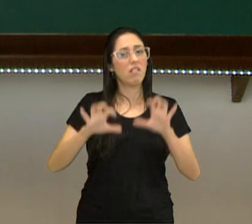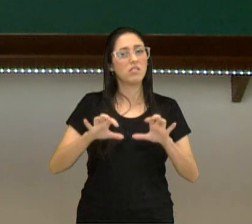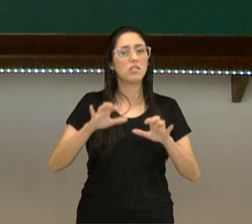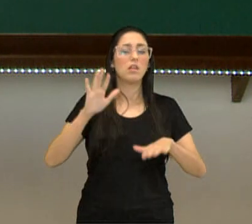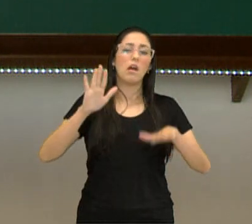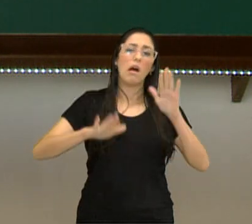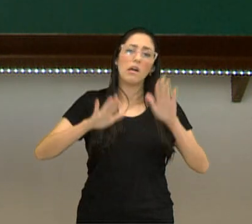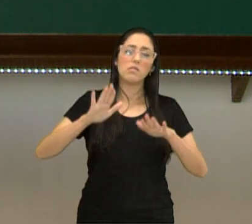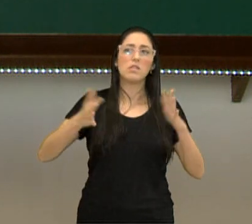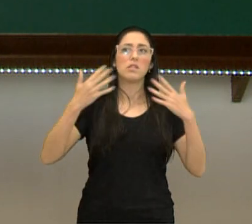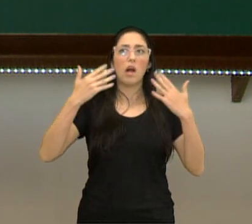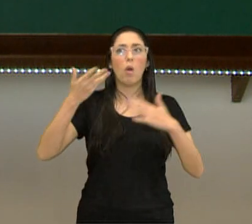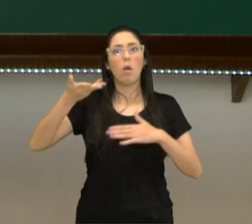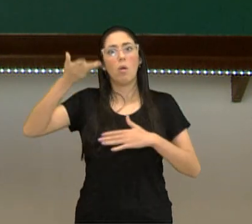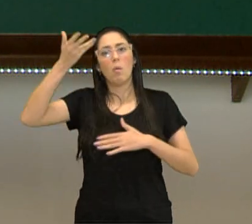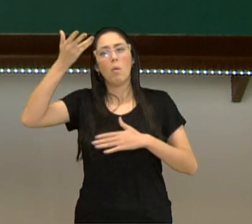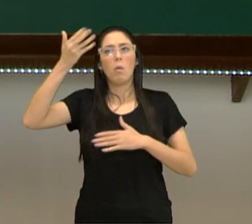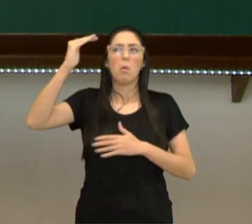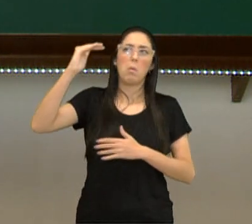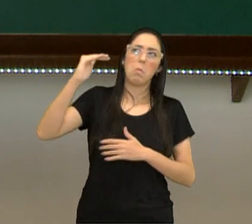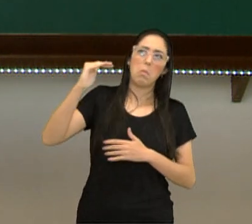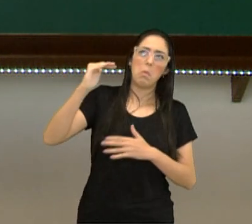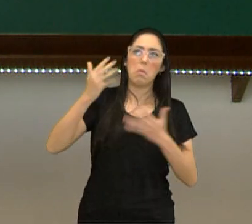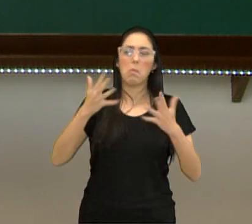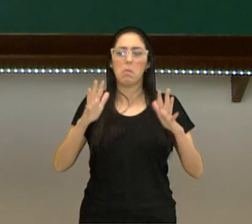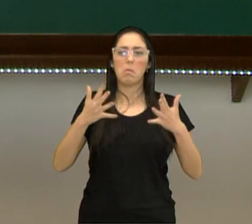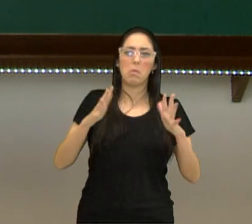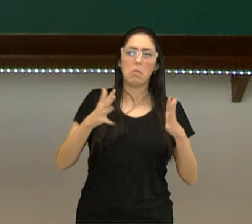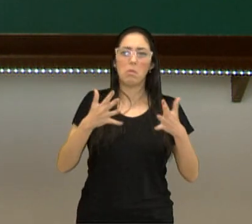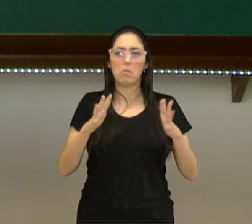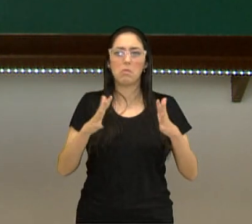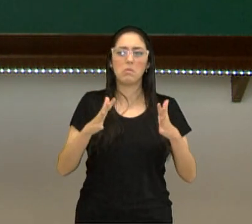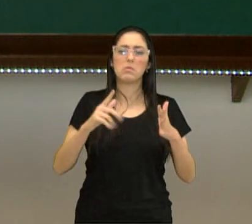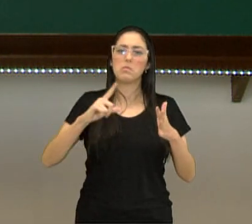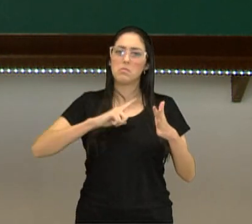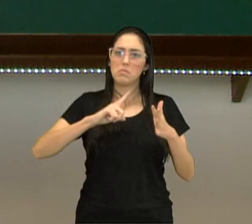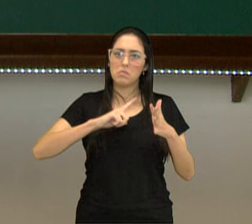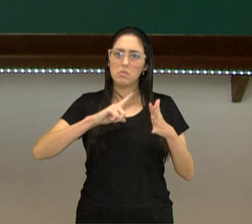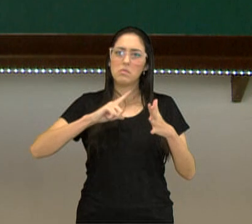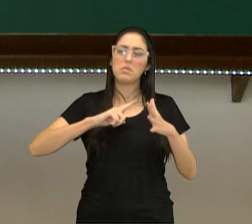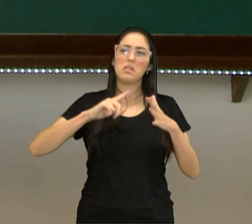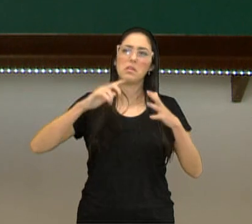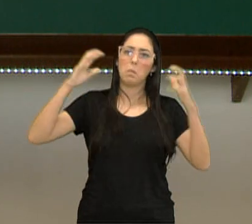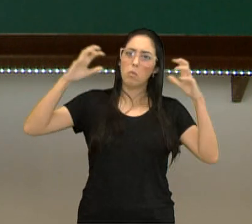temperaturas maiores, outros menores. Alguns anos com uma precipitação, com um índice